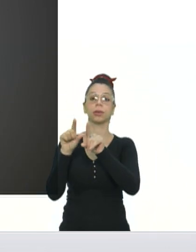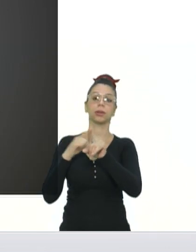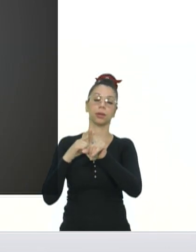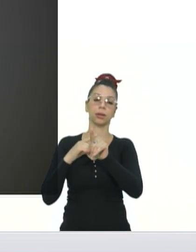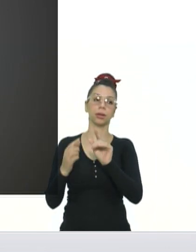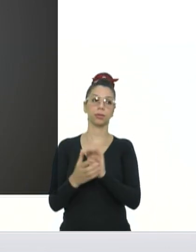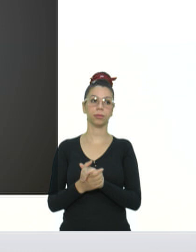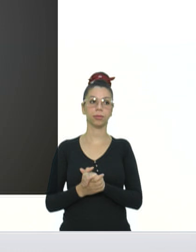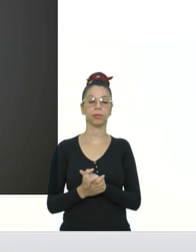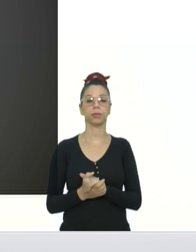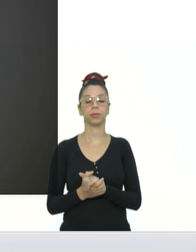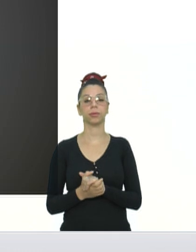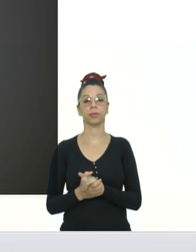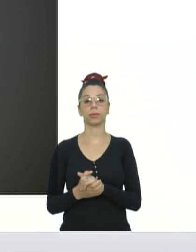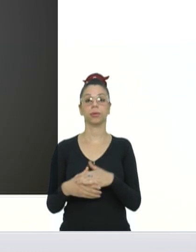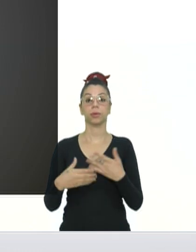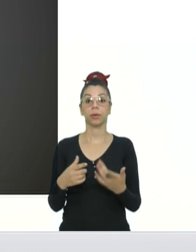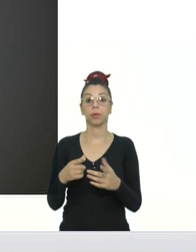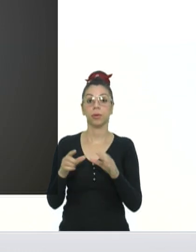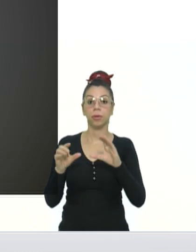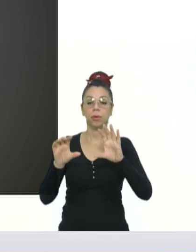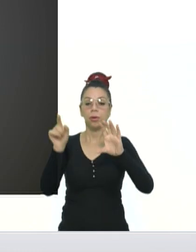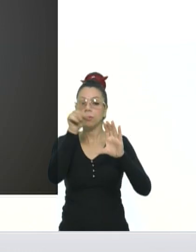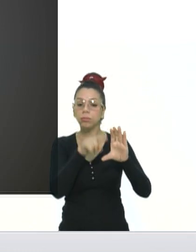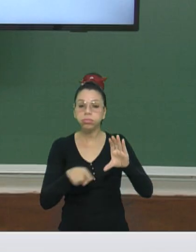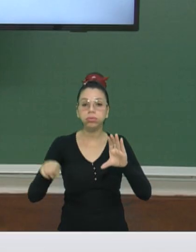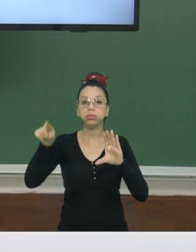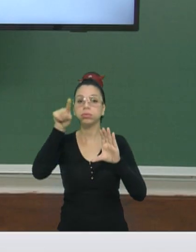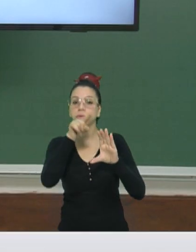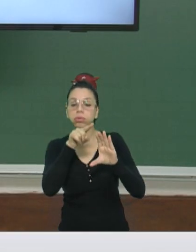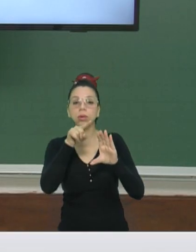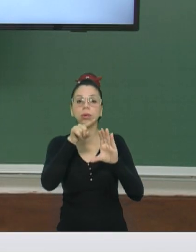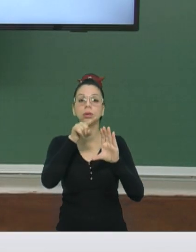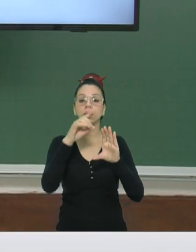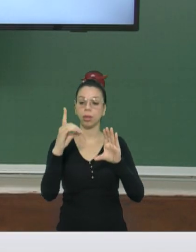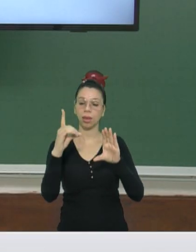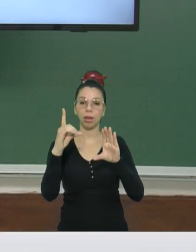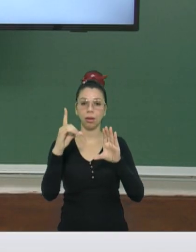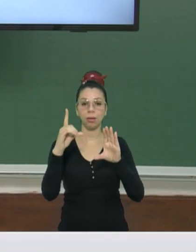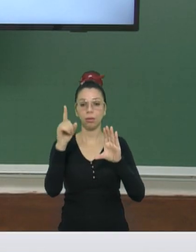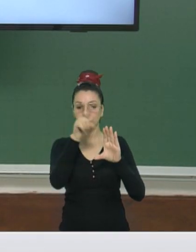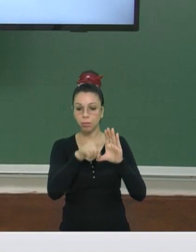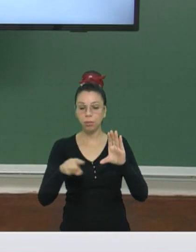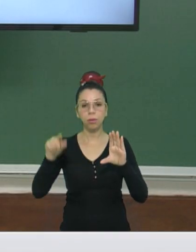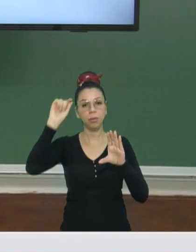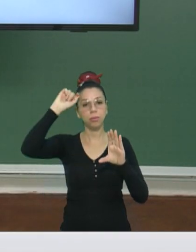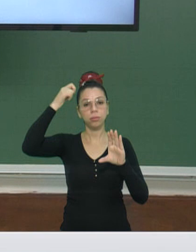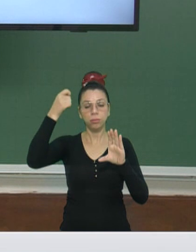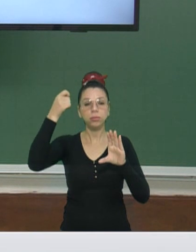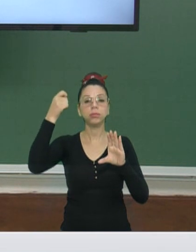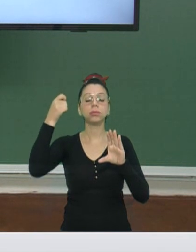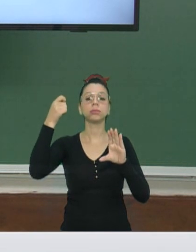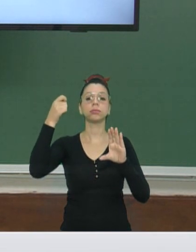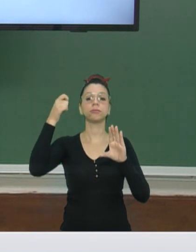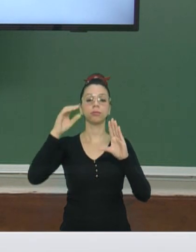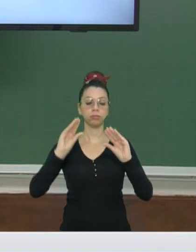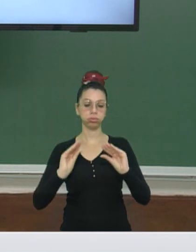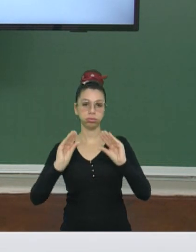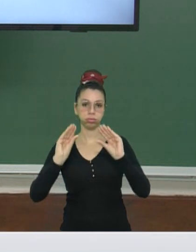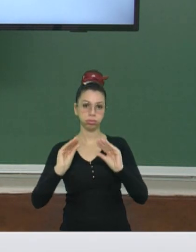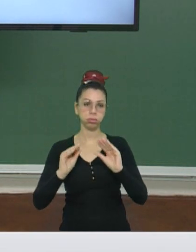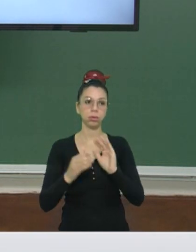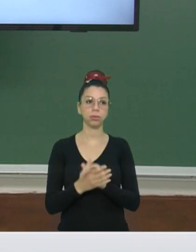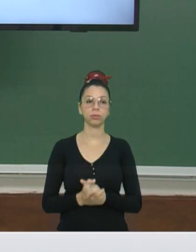6,72%, pneus e materiais rodantes. O que é material rodante, professor? Ah, câmara de ar, por exemplo, né? Câmara de ar.